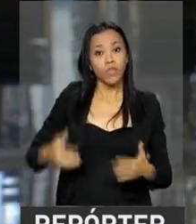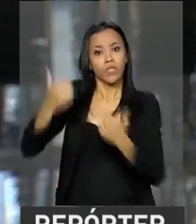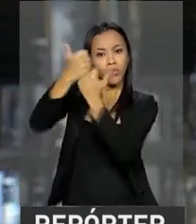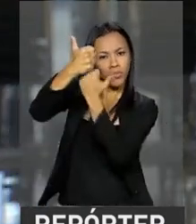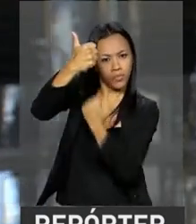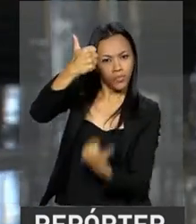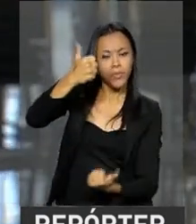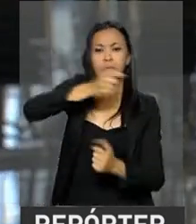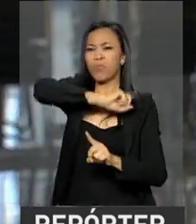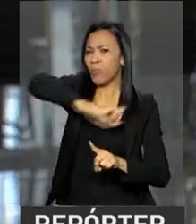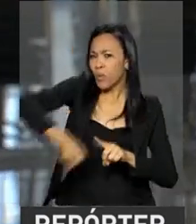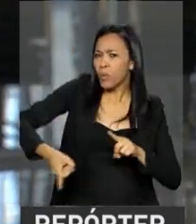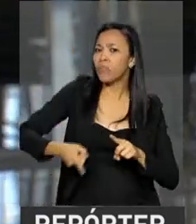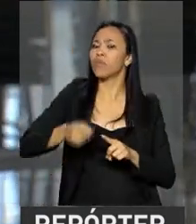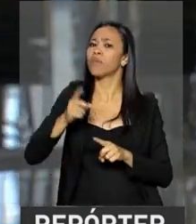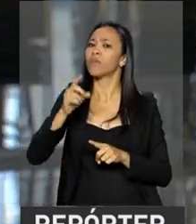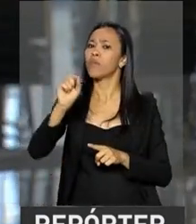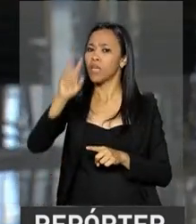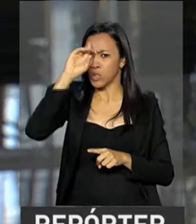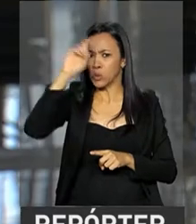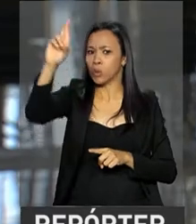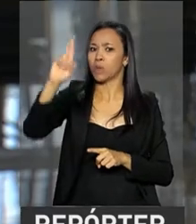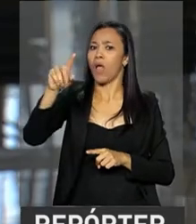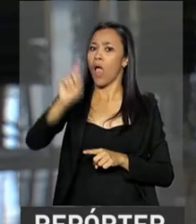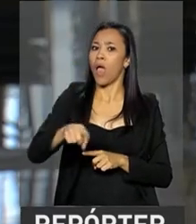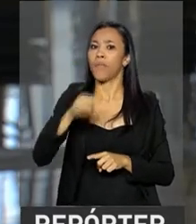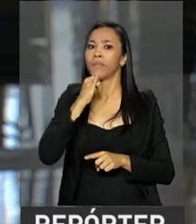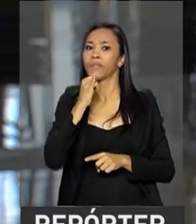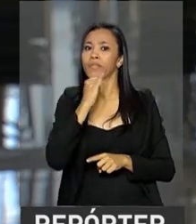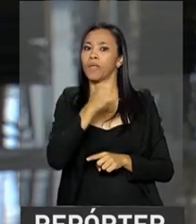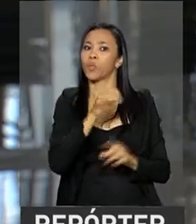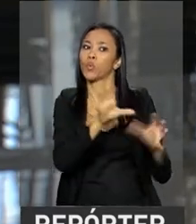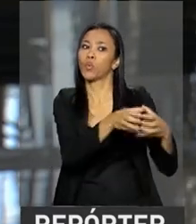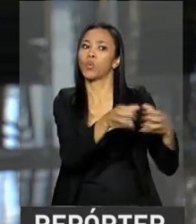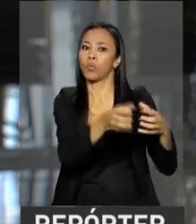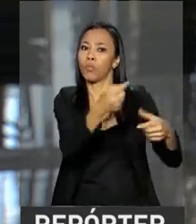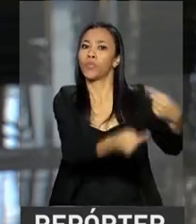que os postos de direção fossem ocupados por pessoas com atuação